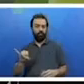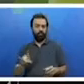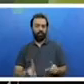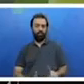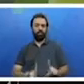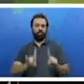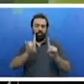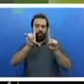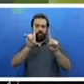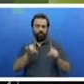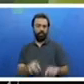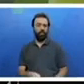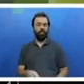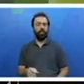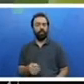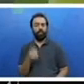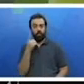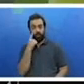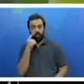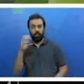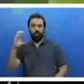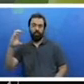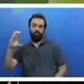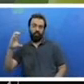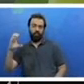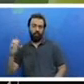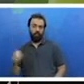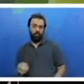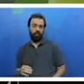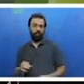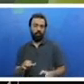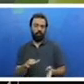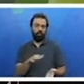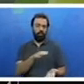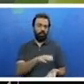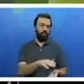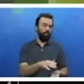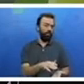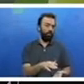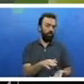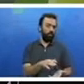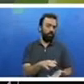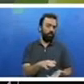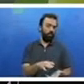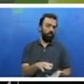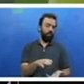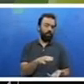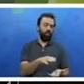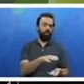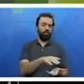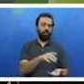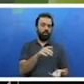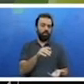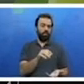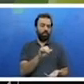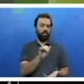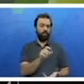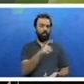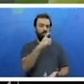proporcional. E olha o item C. À medida que uma está diminuindo, a outra está